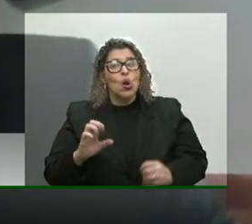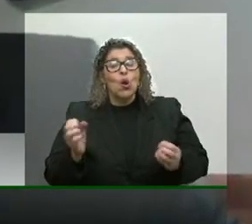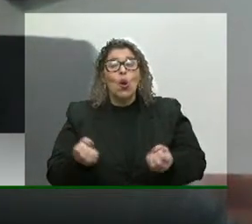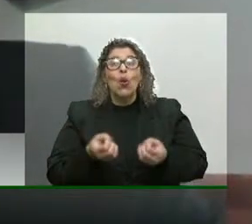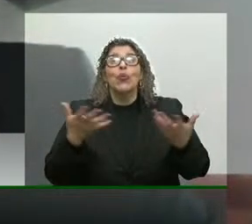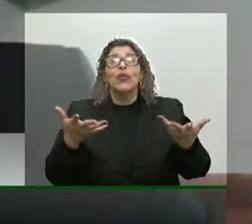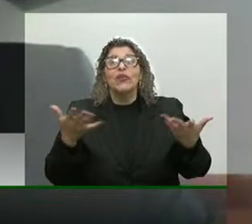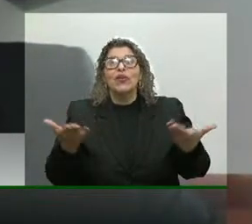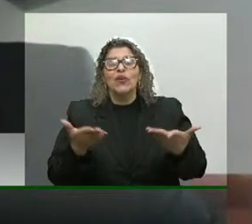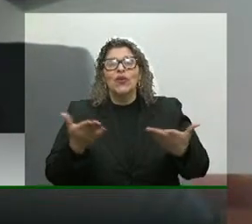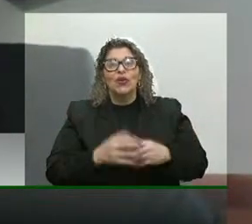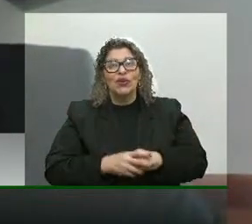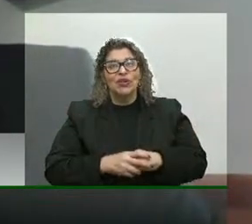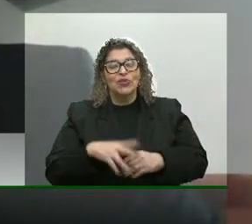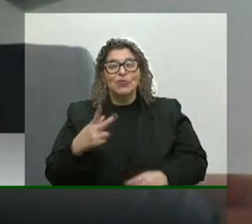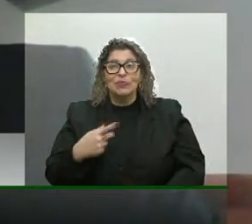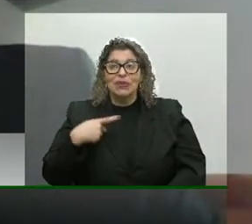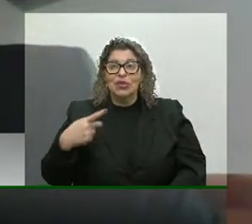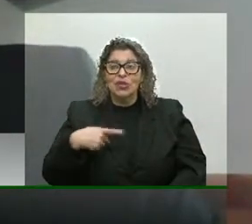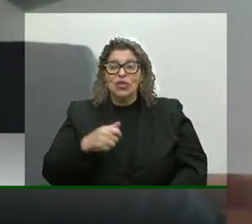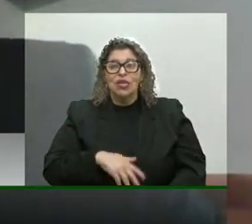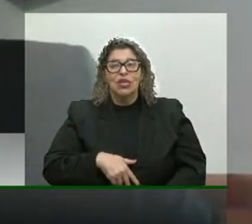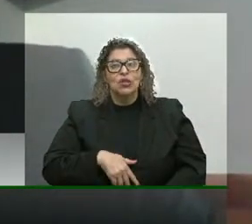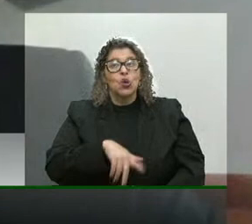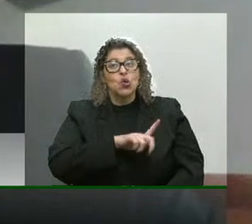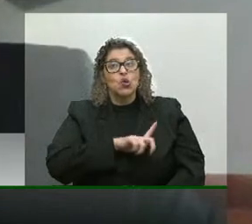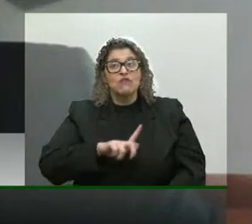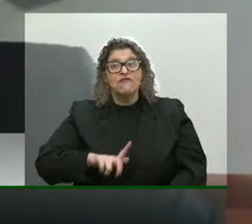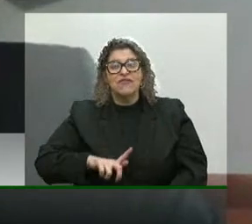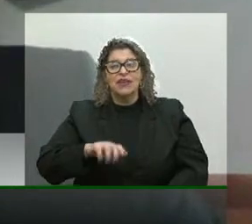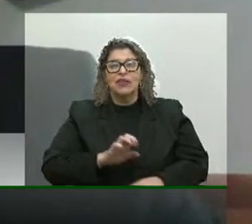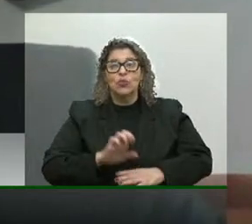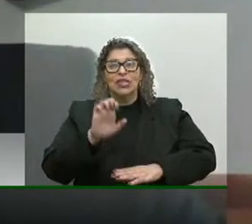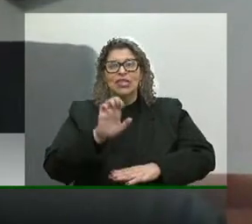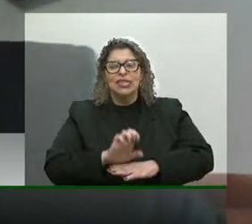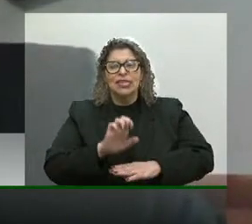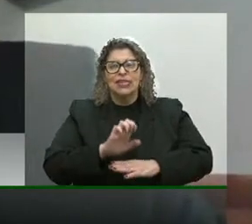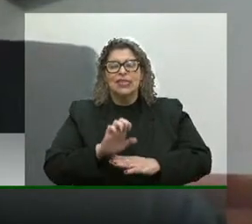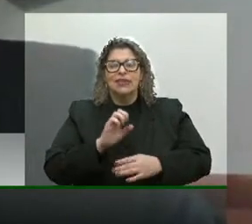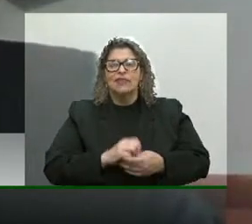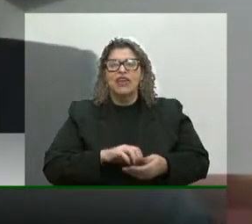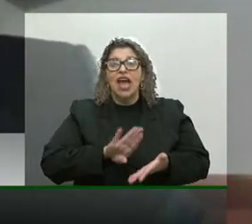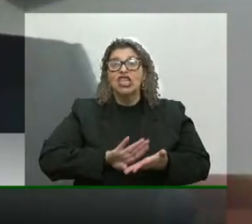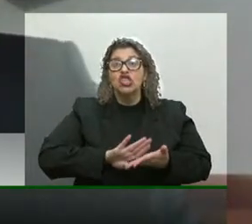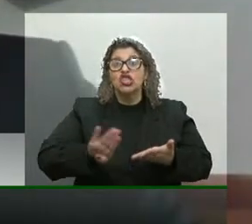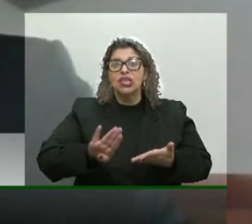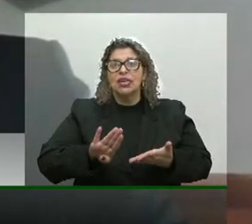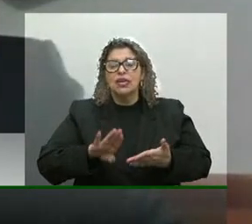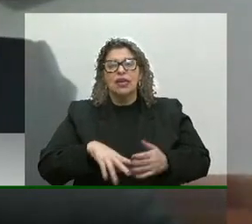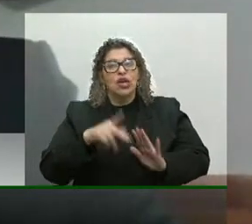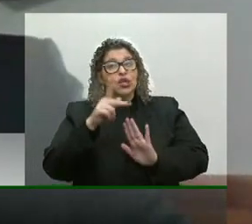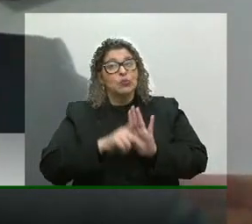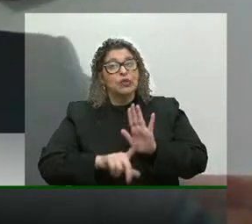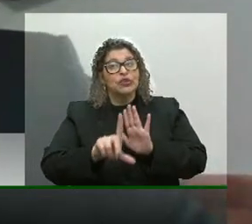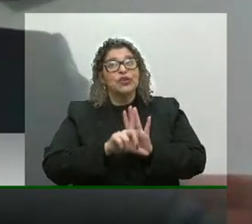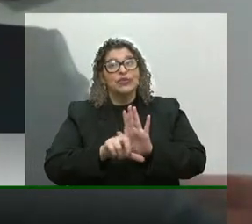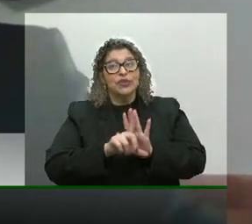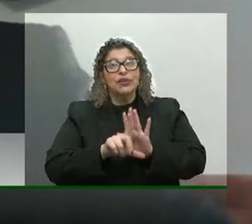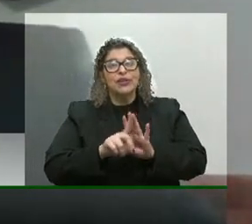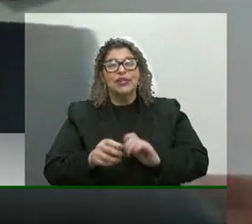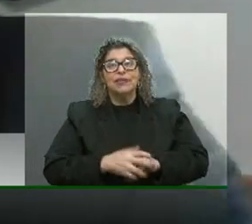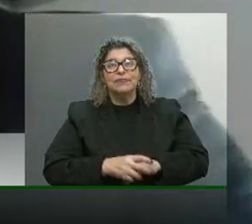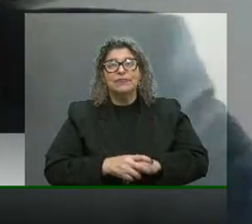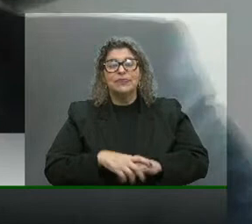plenária. O governo do Estado ter que retirar os projetos do que ele chamava